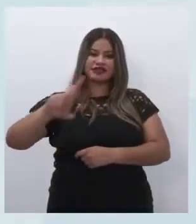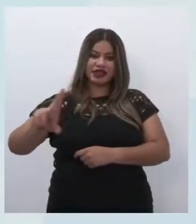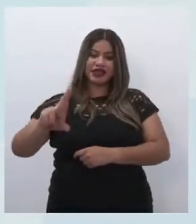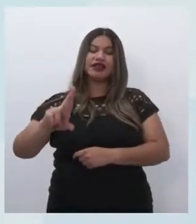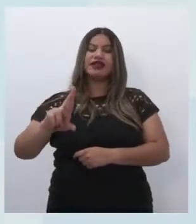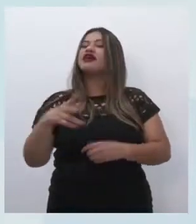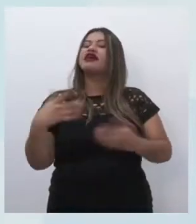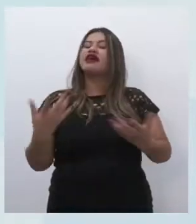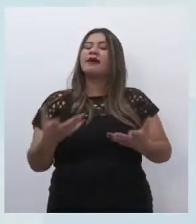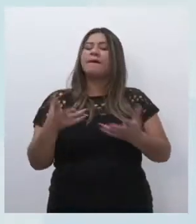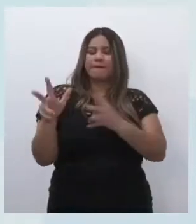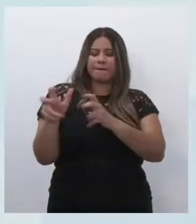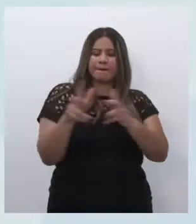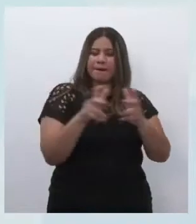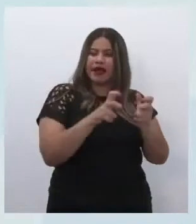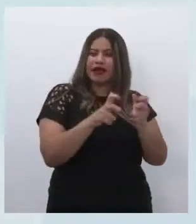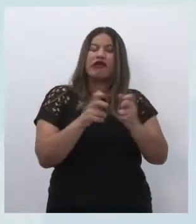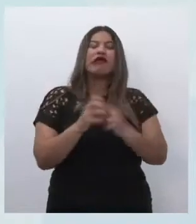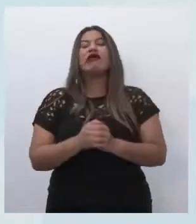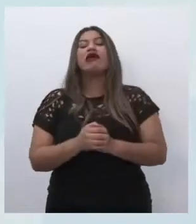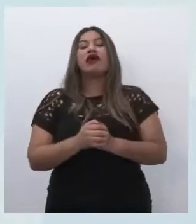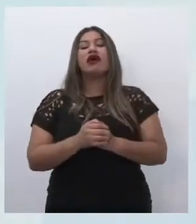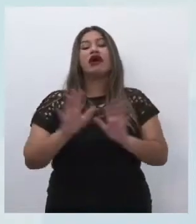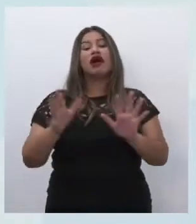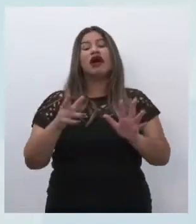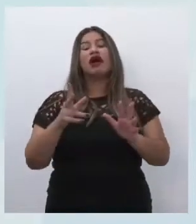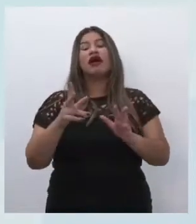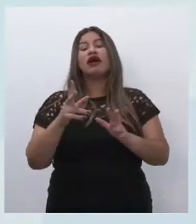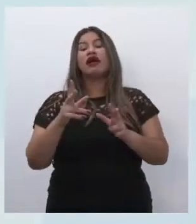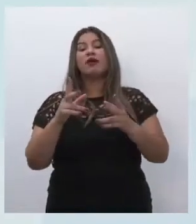reconhecer. A professora Silvia falou recuperar.